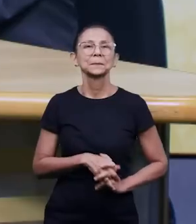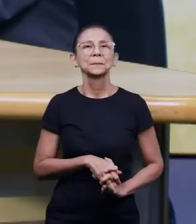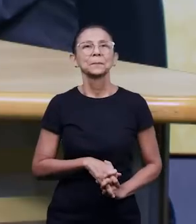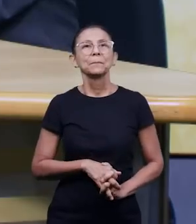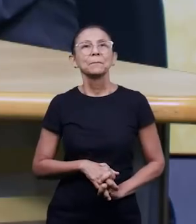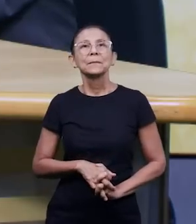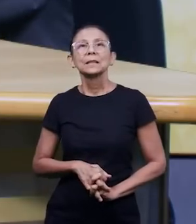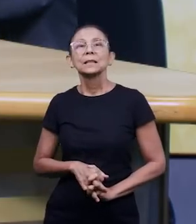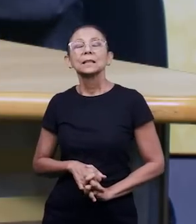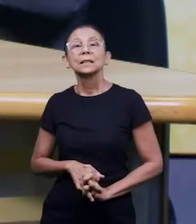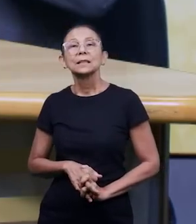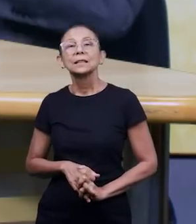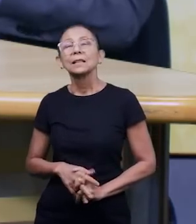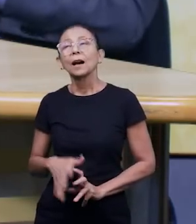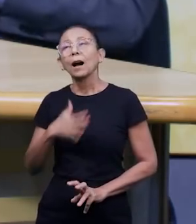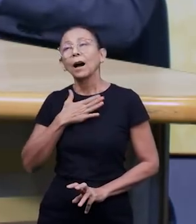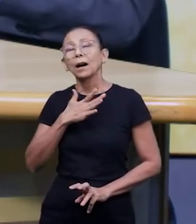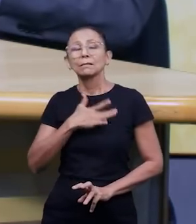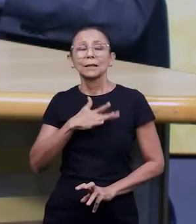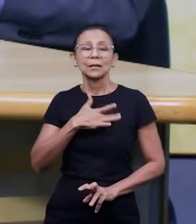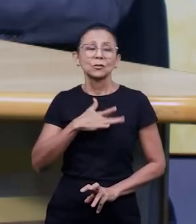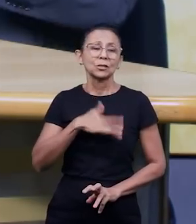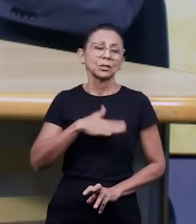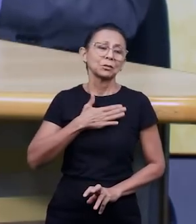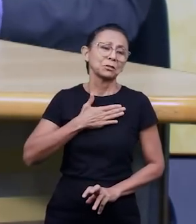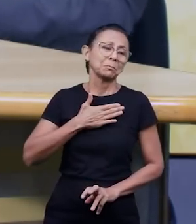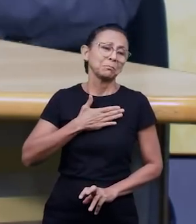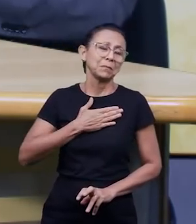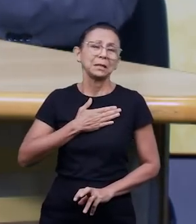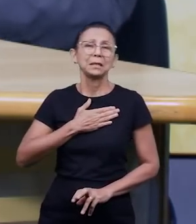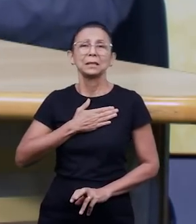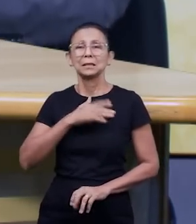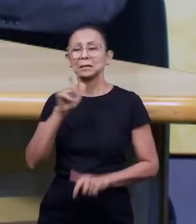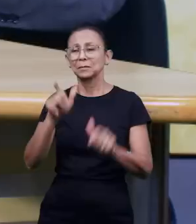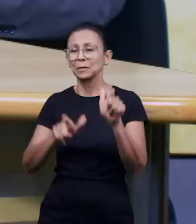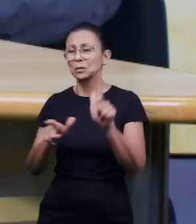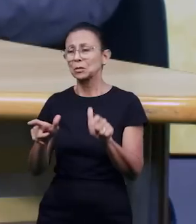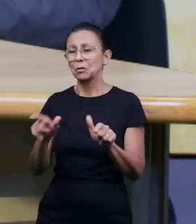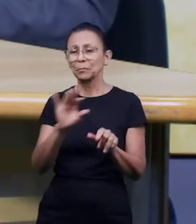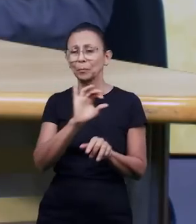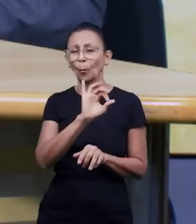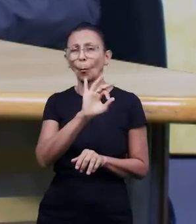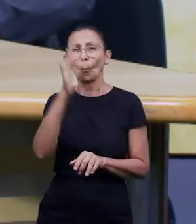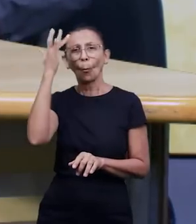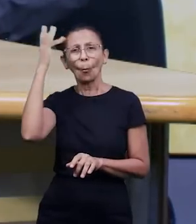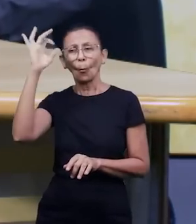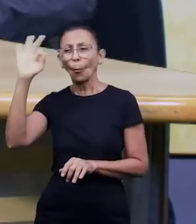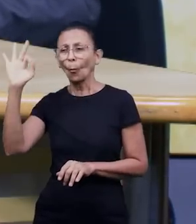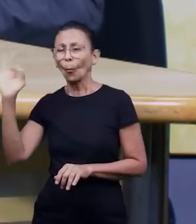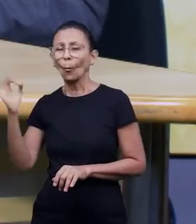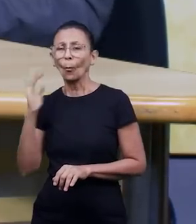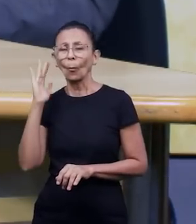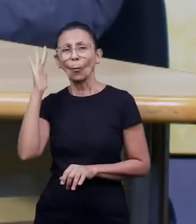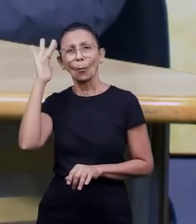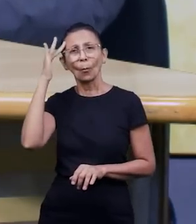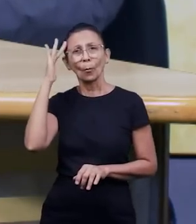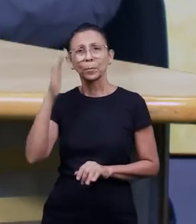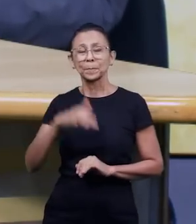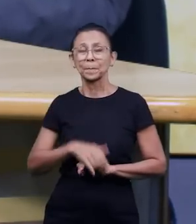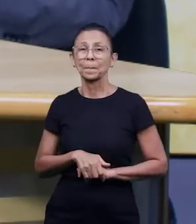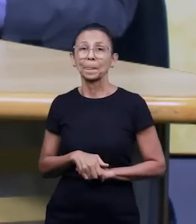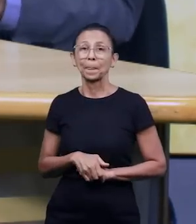com óculos escuros, entendeu? Sim, pastor, eu aceito tudo isso, mas pastor, tem que ver também meu lado. Mas, irmão, vamos pelos dons.